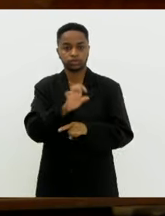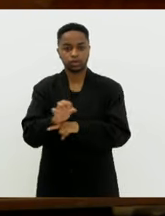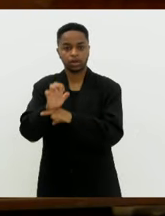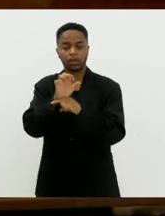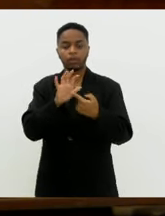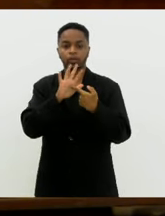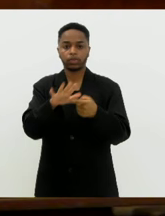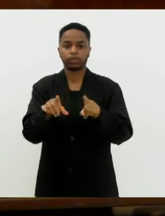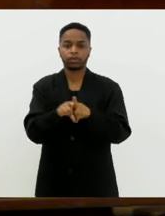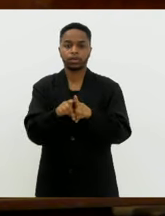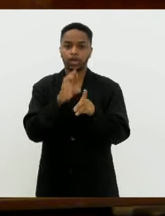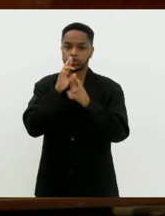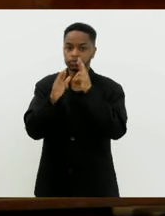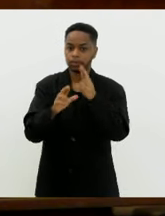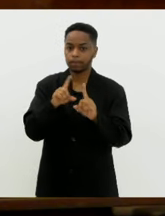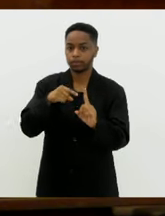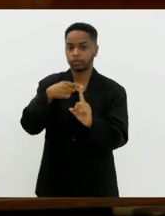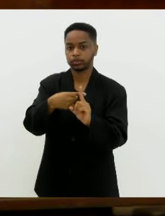positivos.